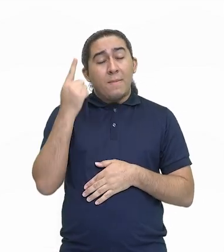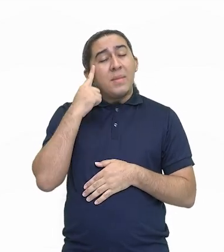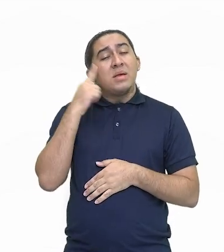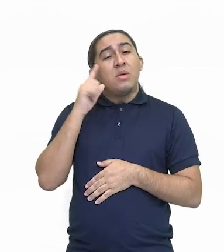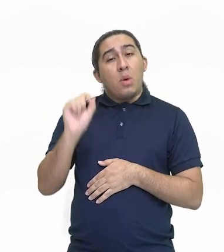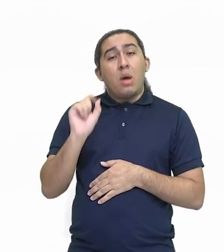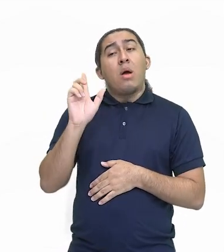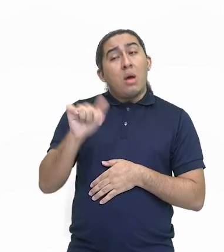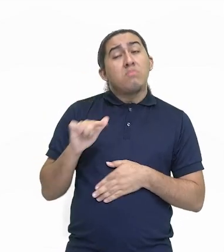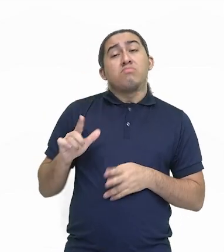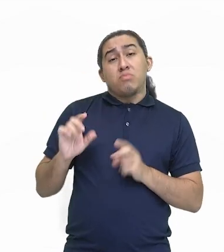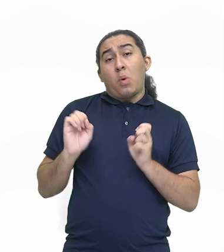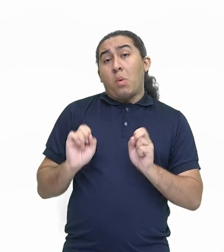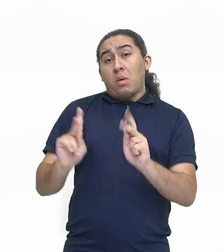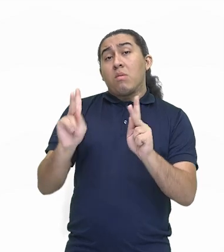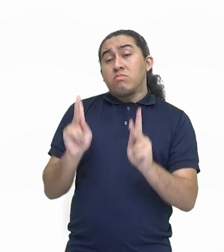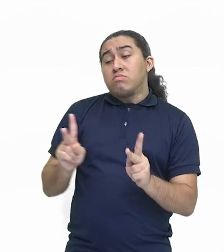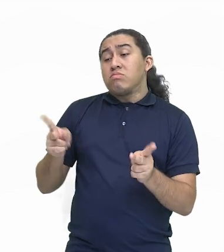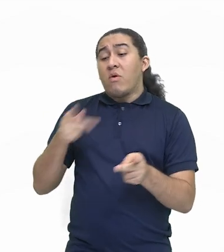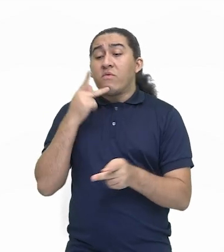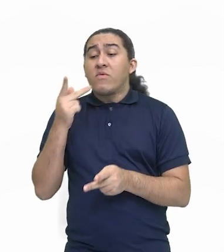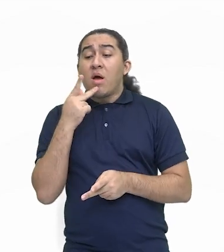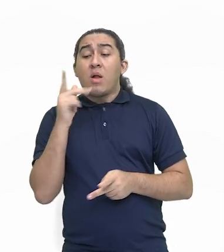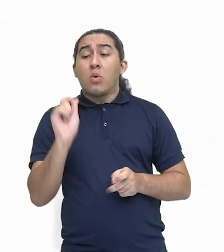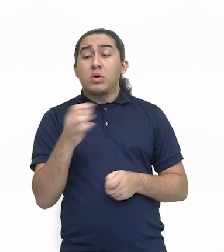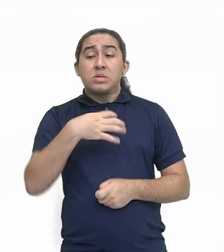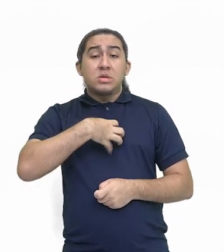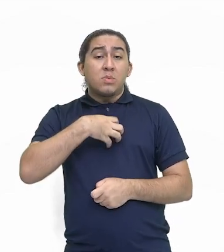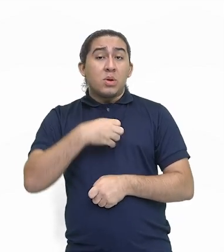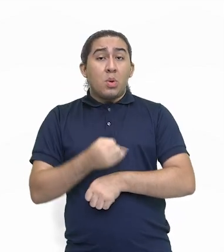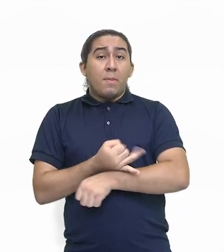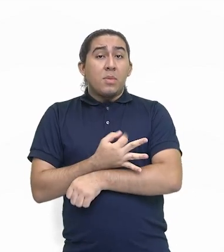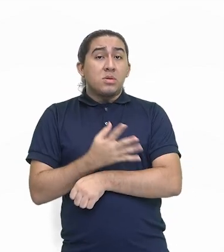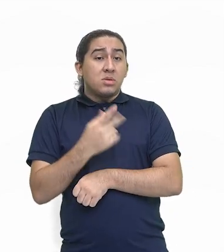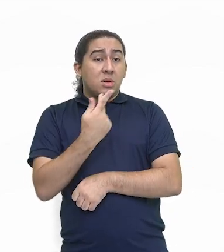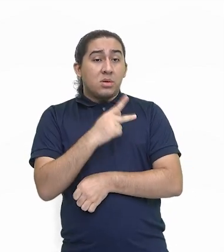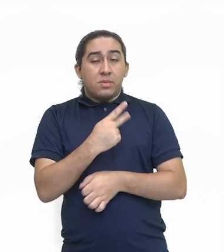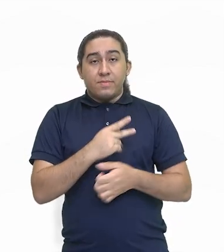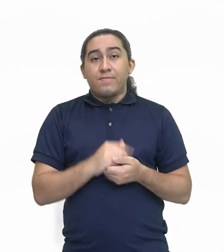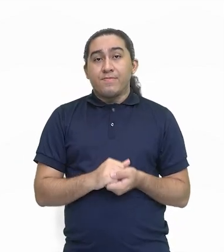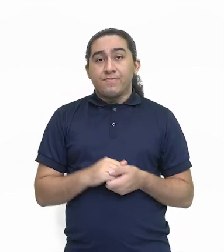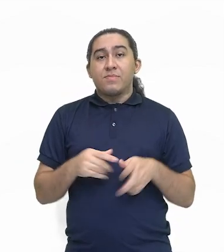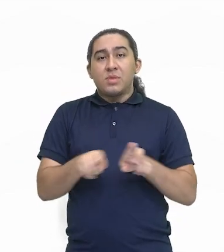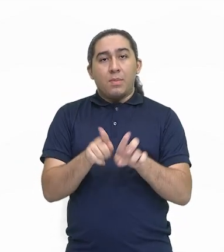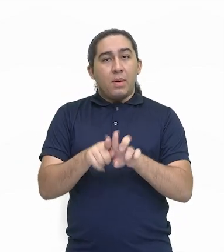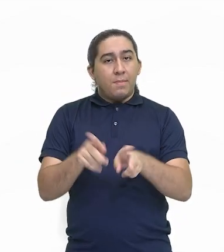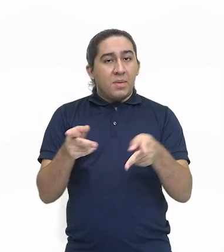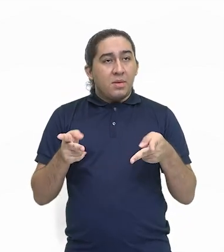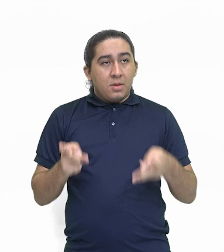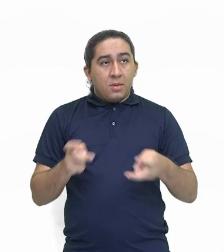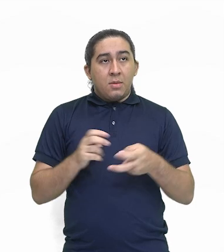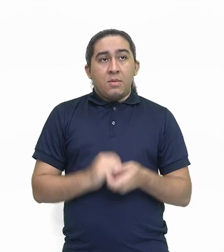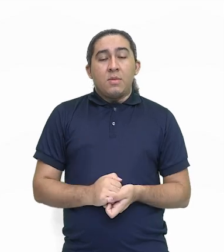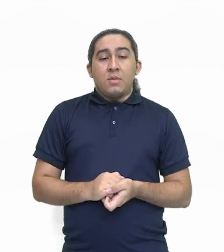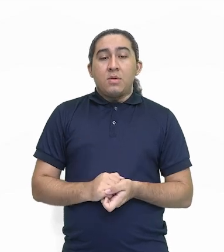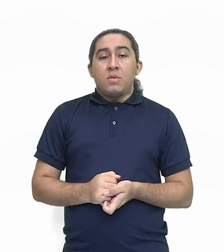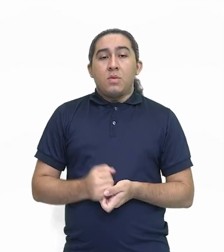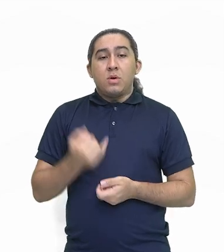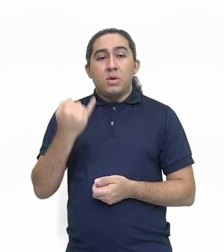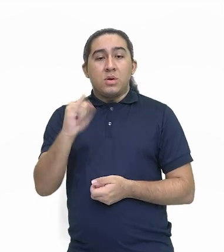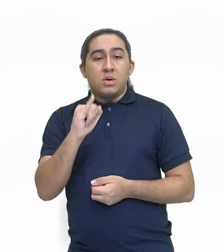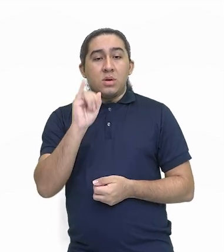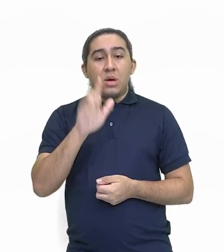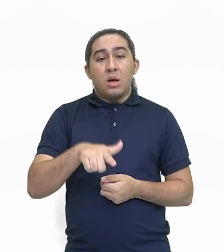né, falar do que realmente ele sentia. E veja que se fosse, né,